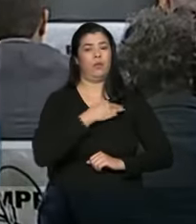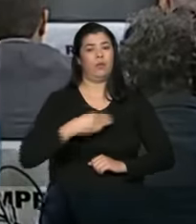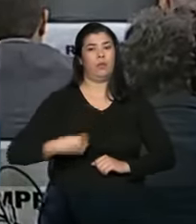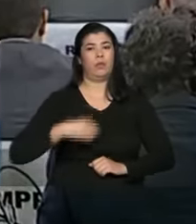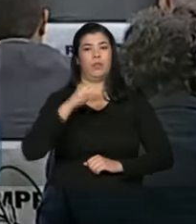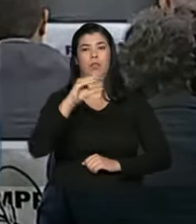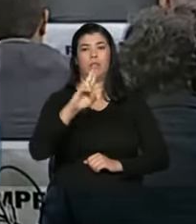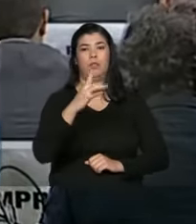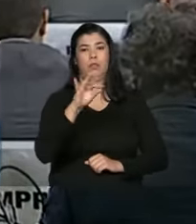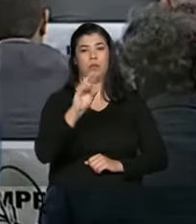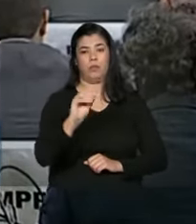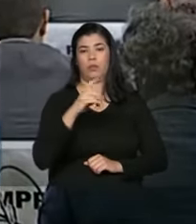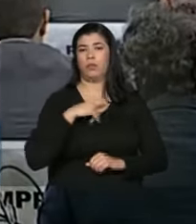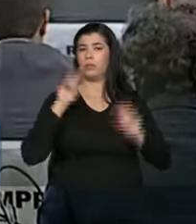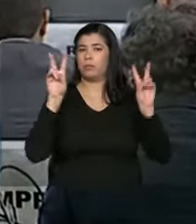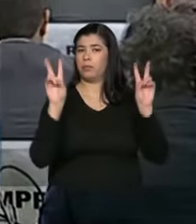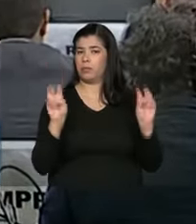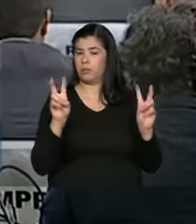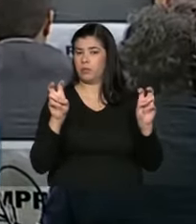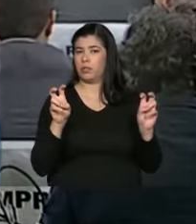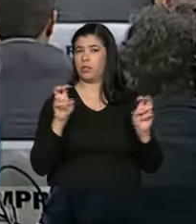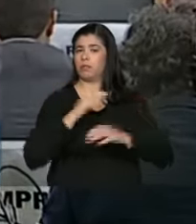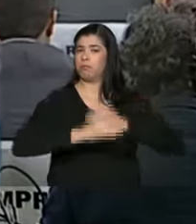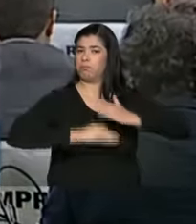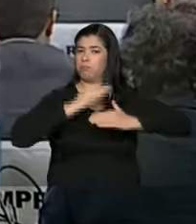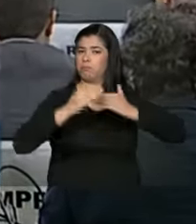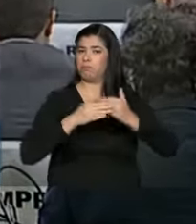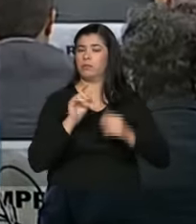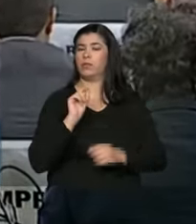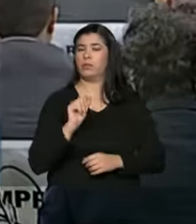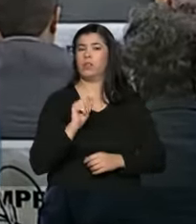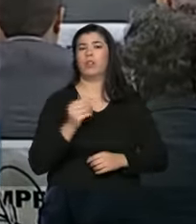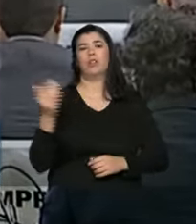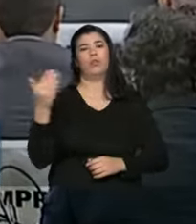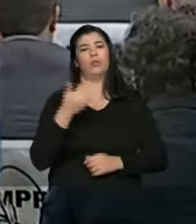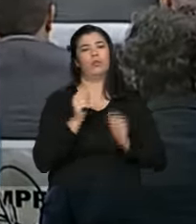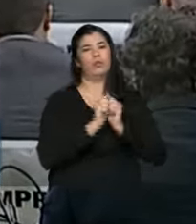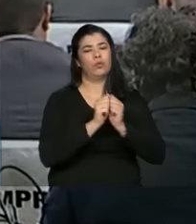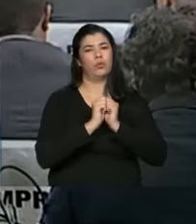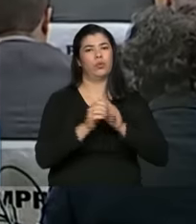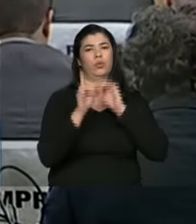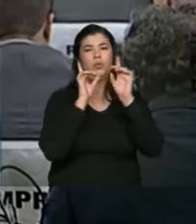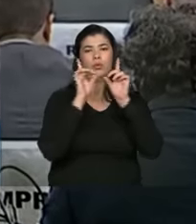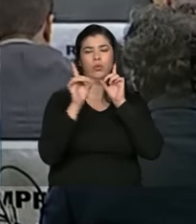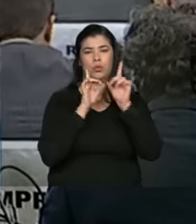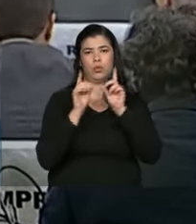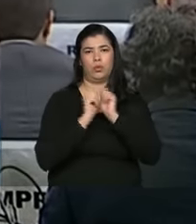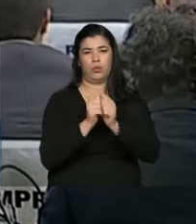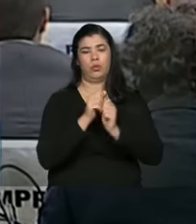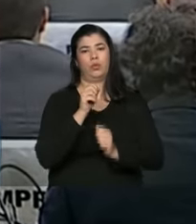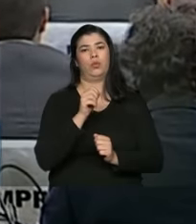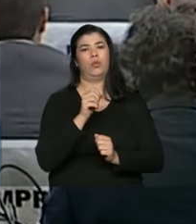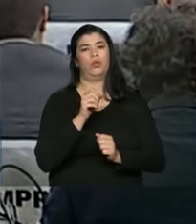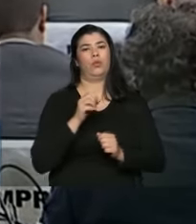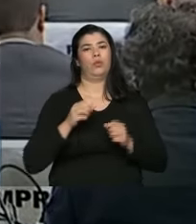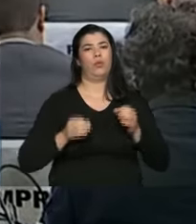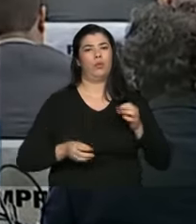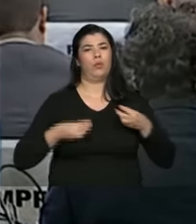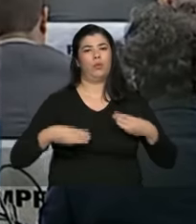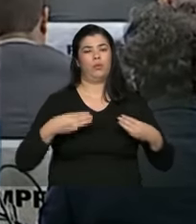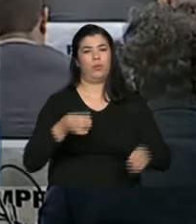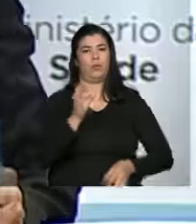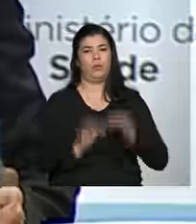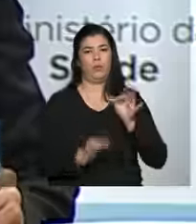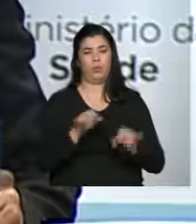desde que o tema veio à tona o ministro incansavelmente vem dialogando junto ao Ministério da Justiça e os outros Ministérios para a